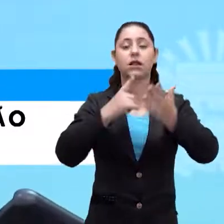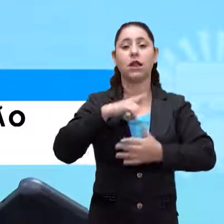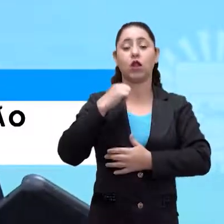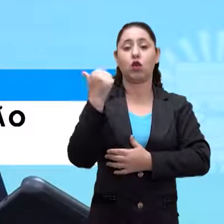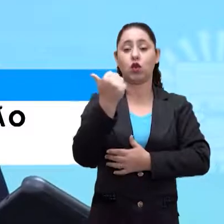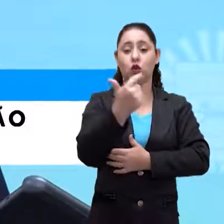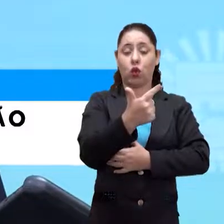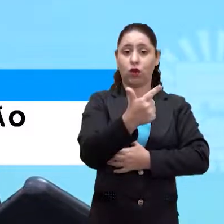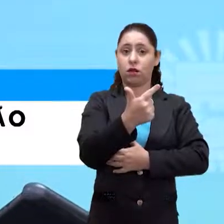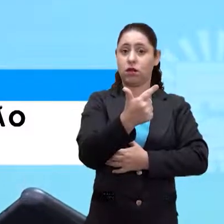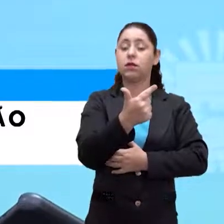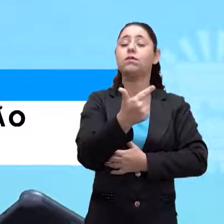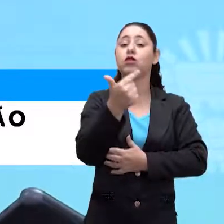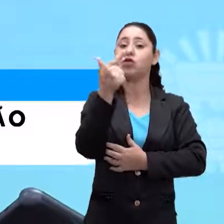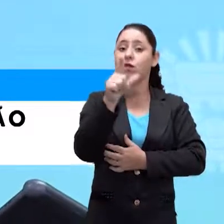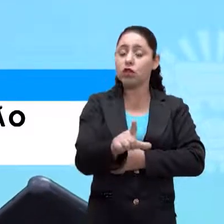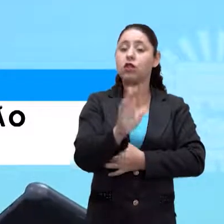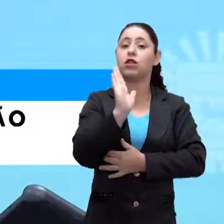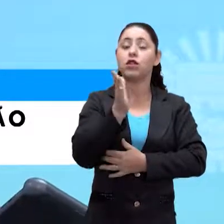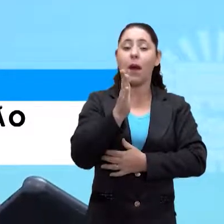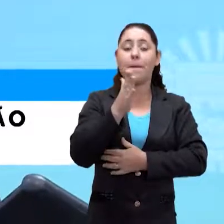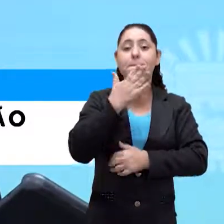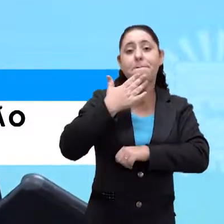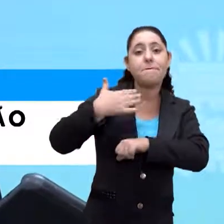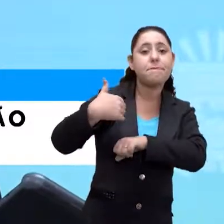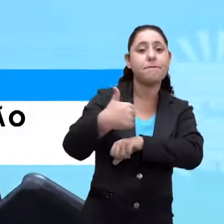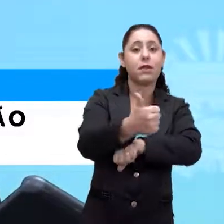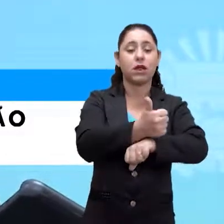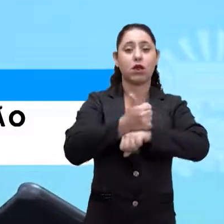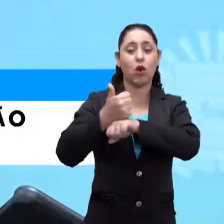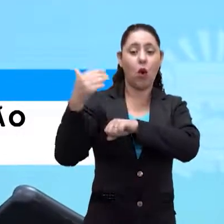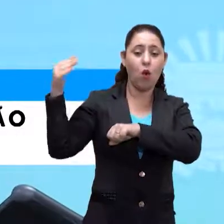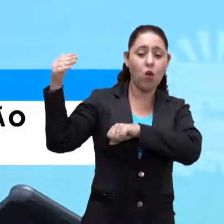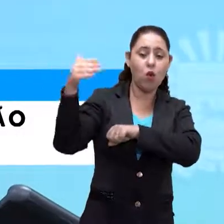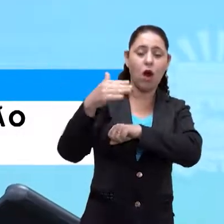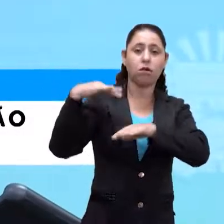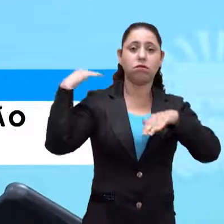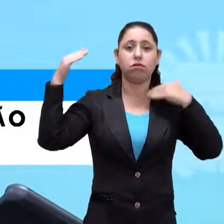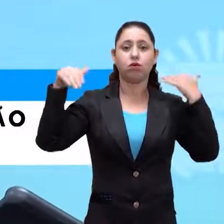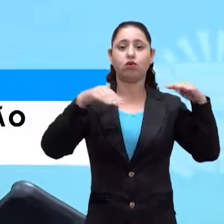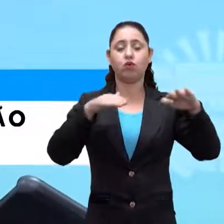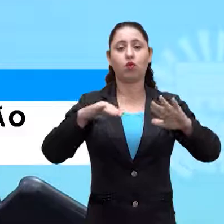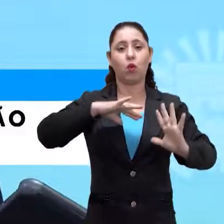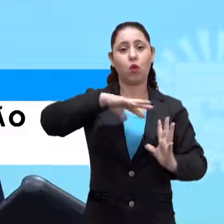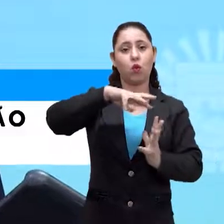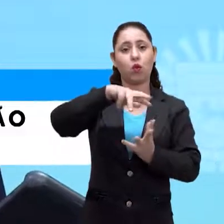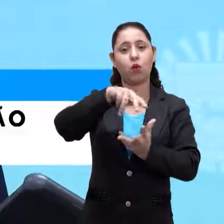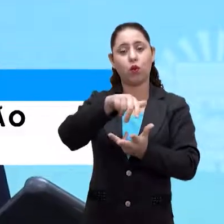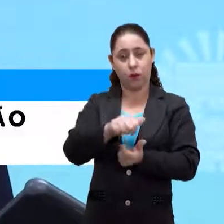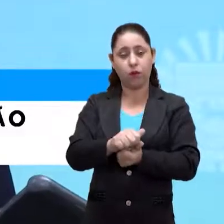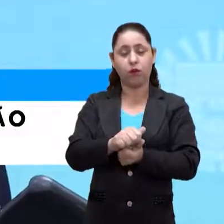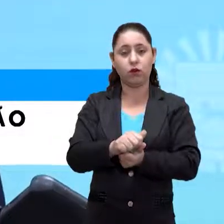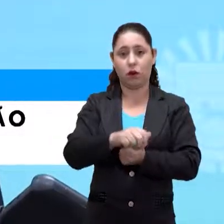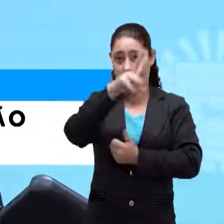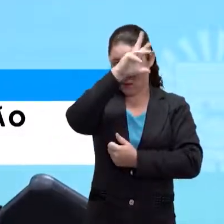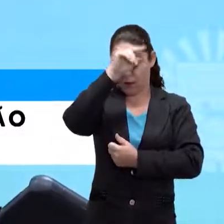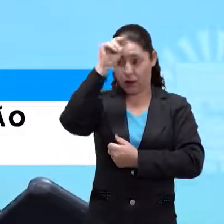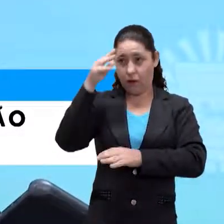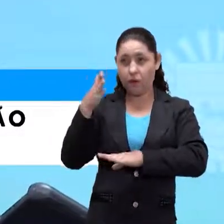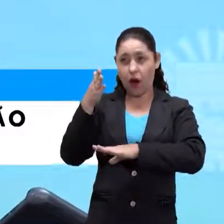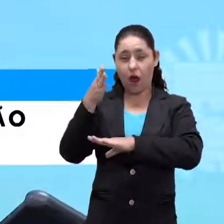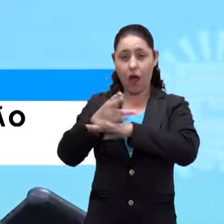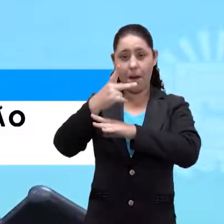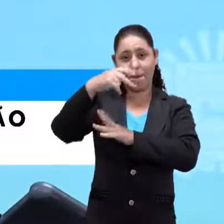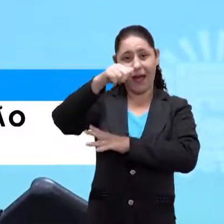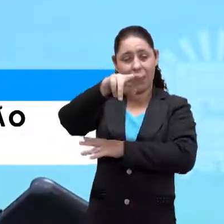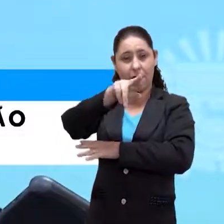que ganhou por 12 vezes o melhor destino ecoturístico do mundo, que o Josmael, nosso prefeito,